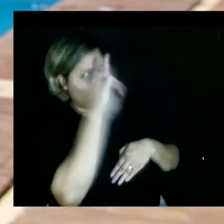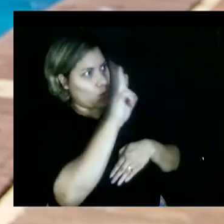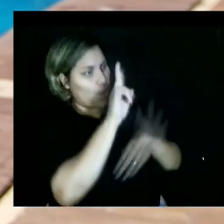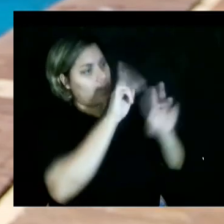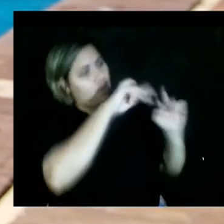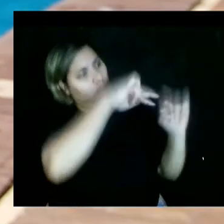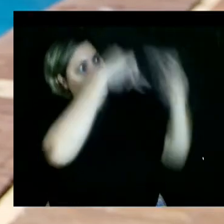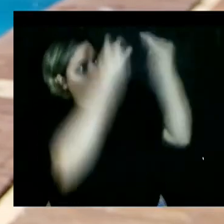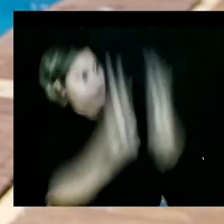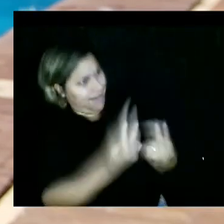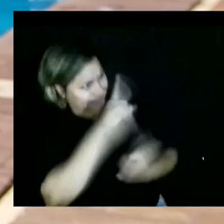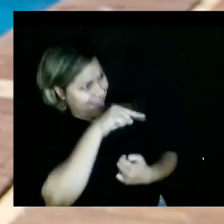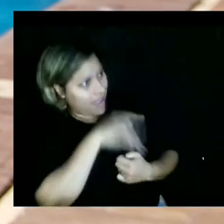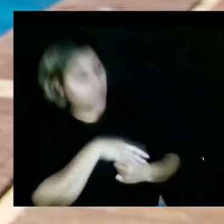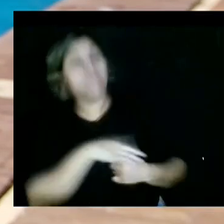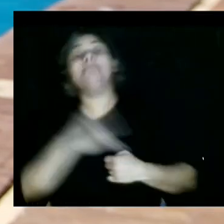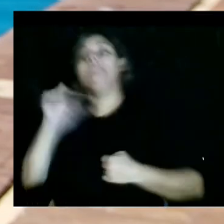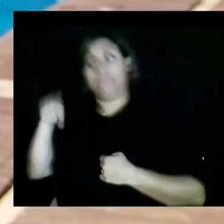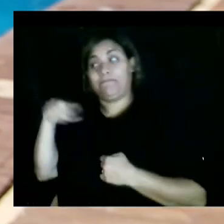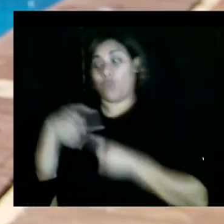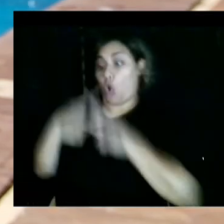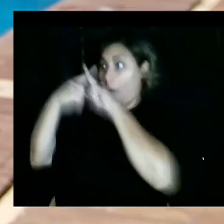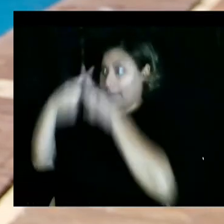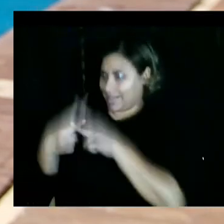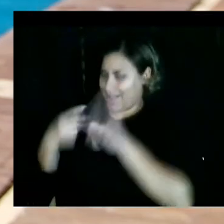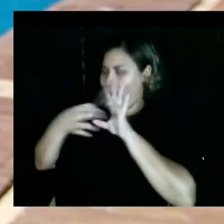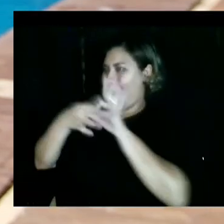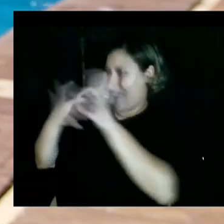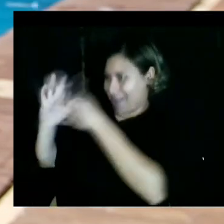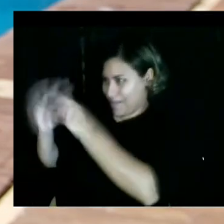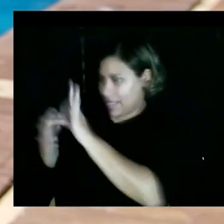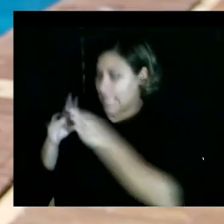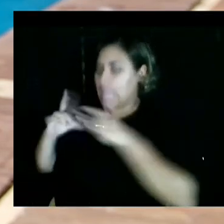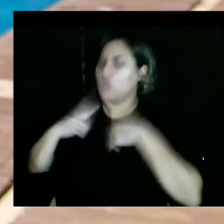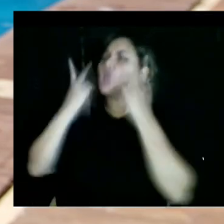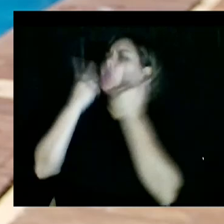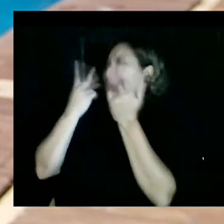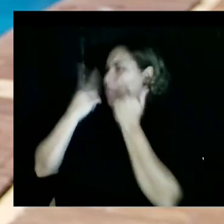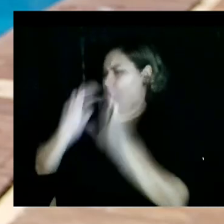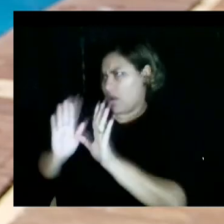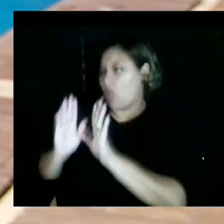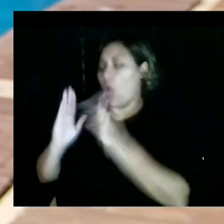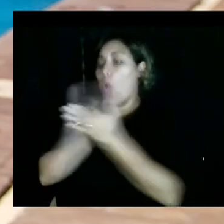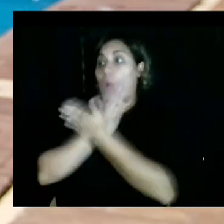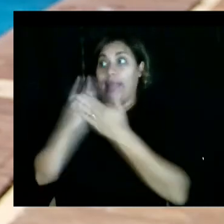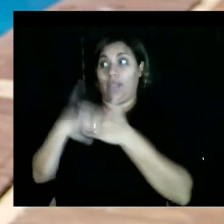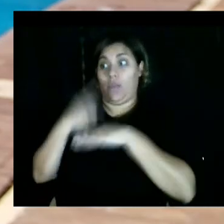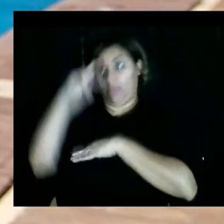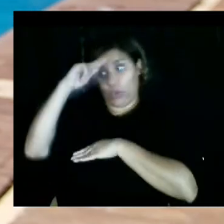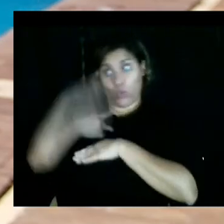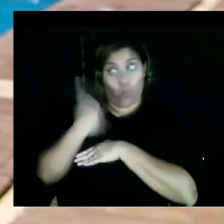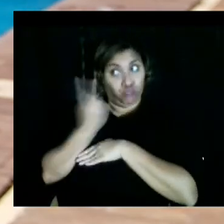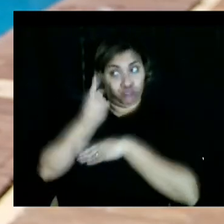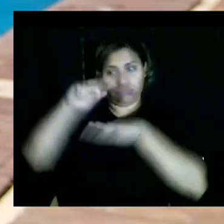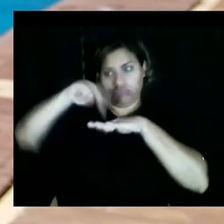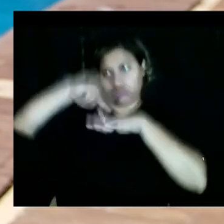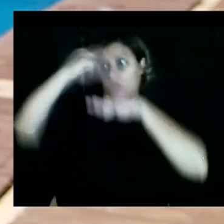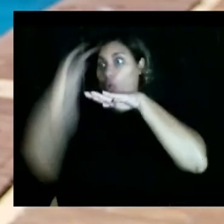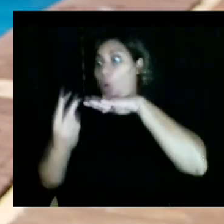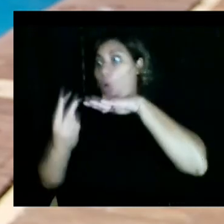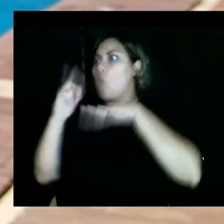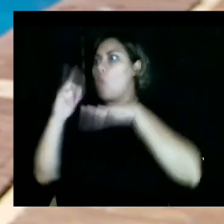competições olímpicas, e competições normais, que é individual, e também em dupla, que é chamado